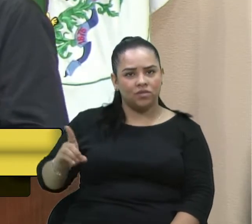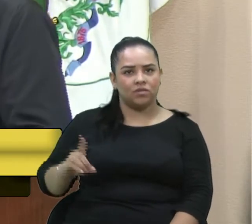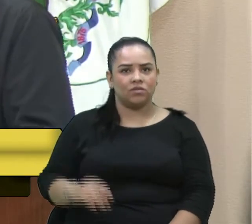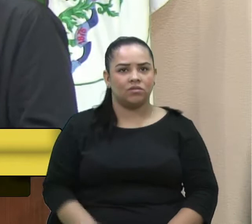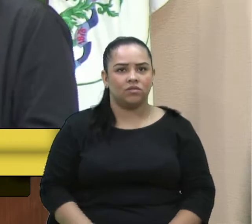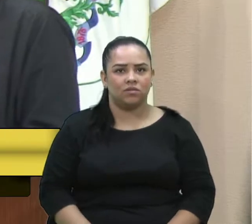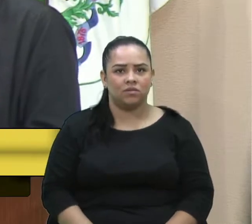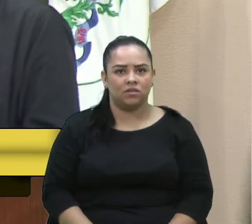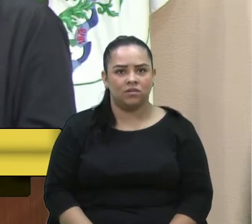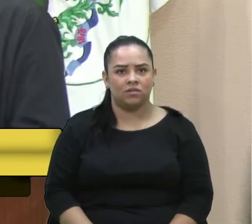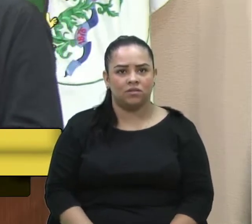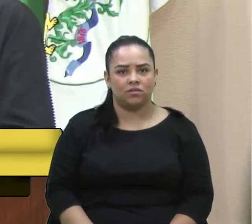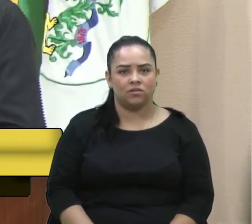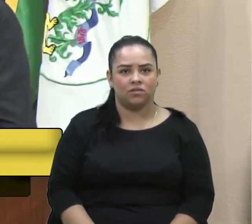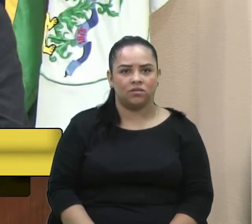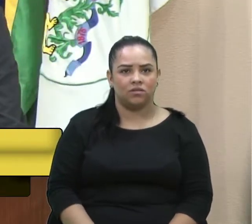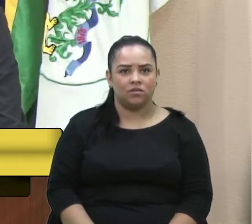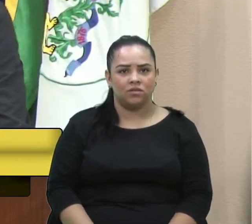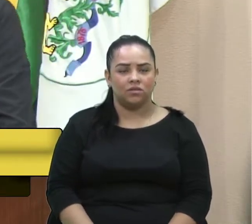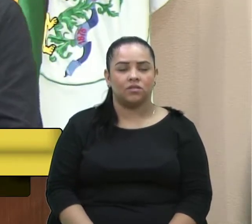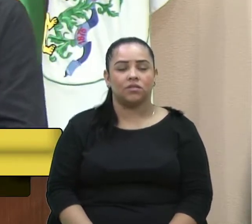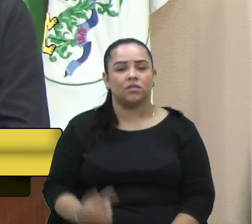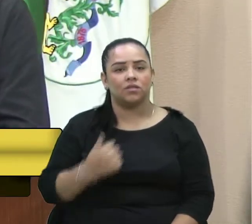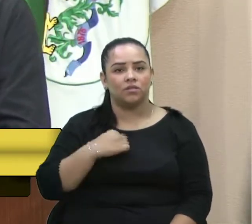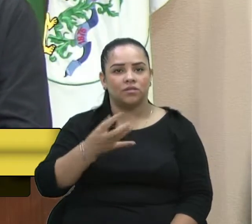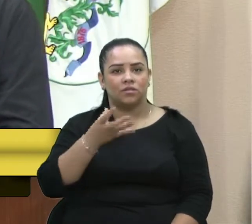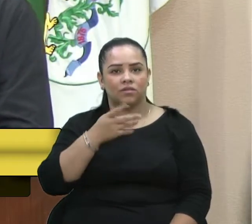trazer novidades sobre esse caso.